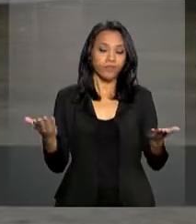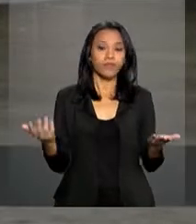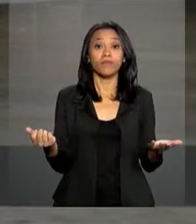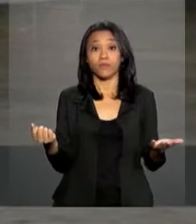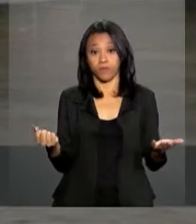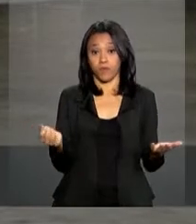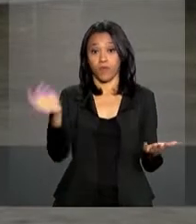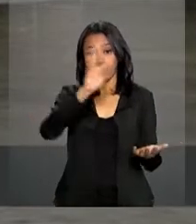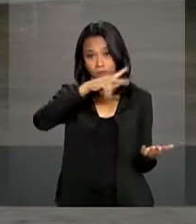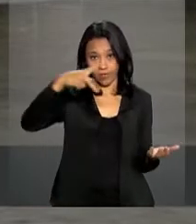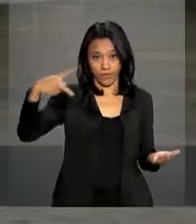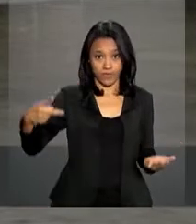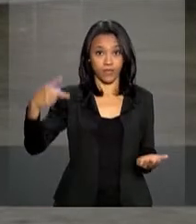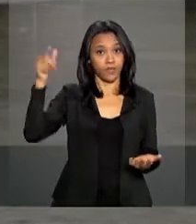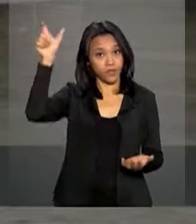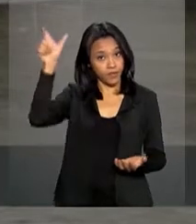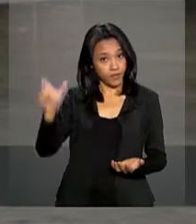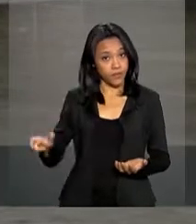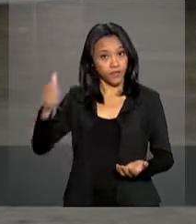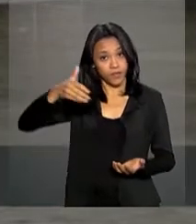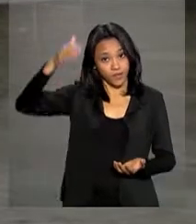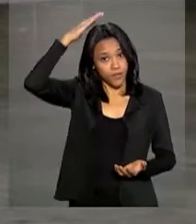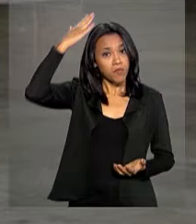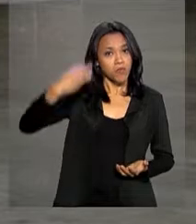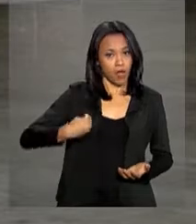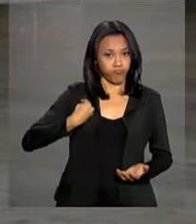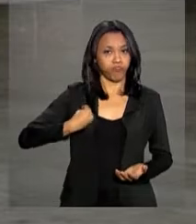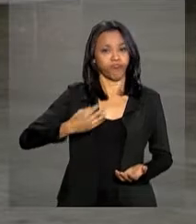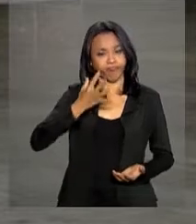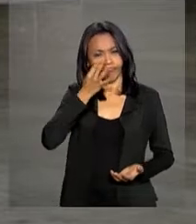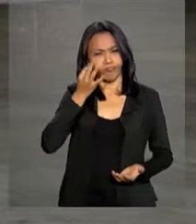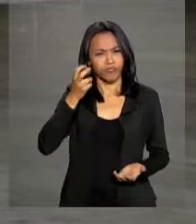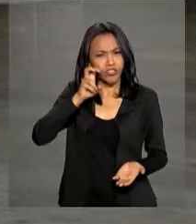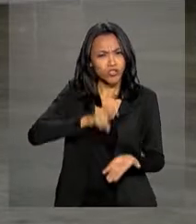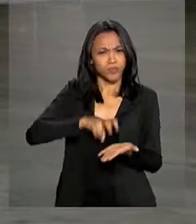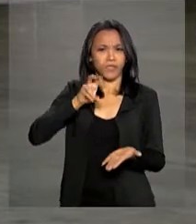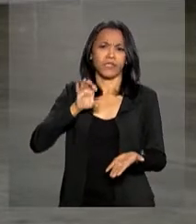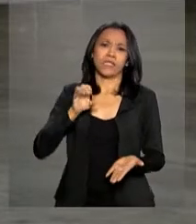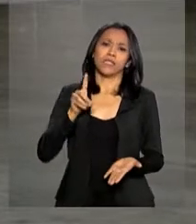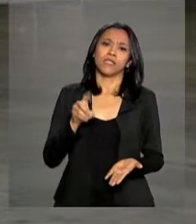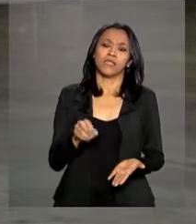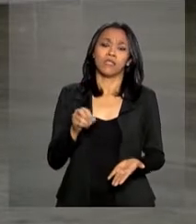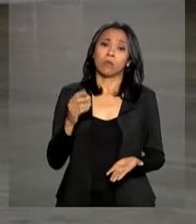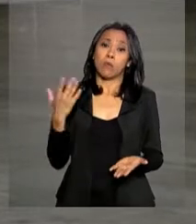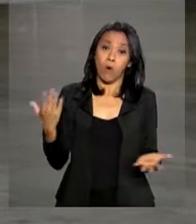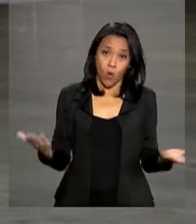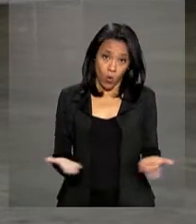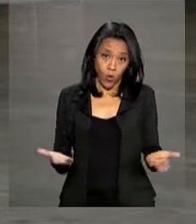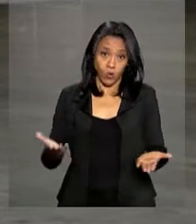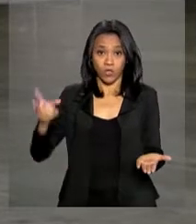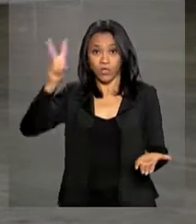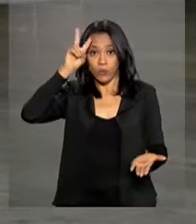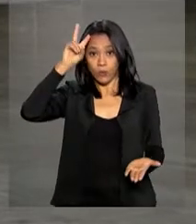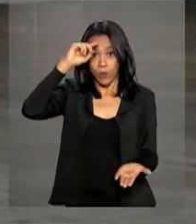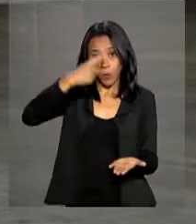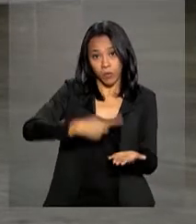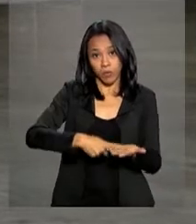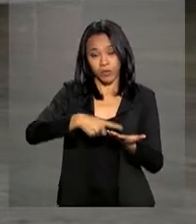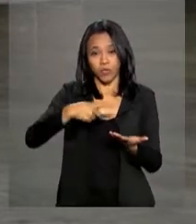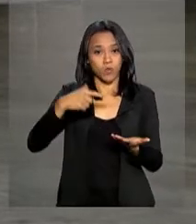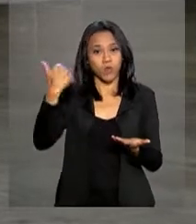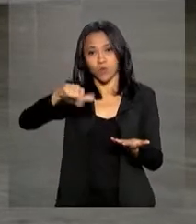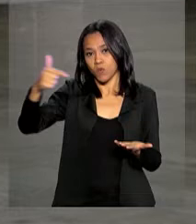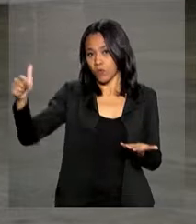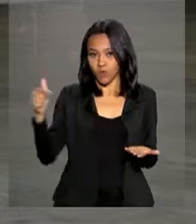presidente michel temer está aqui no palácio do planalto desde cedo pois na agenda desta segunda feira não tem nenhum evento especial então ele se